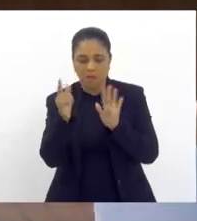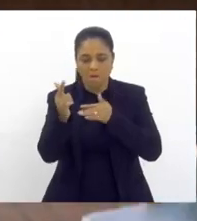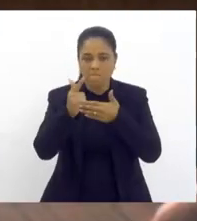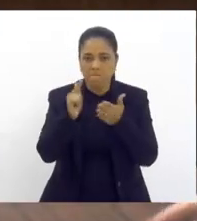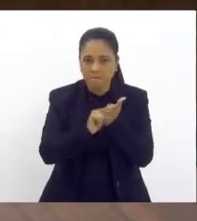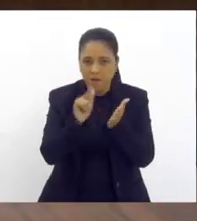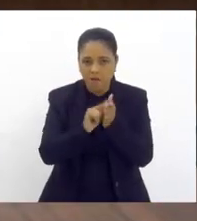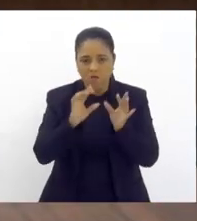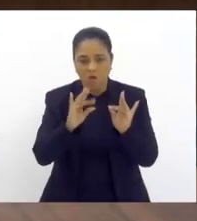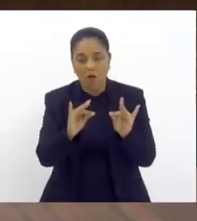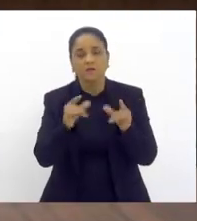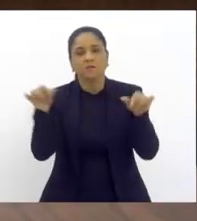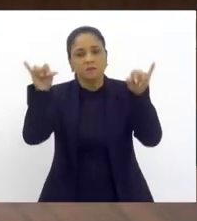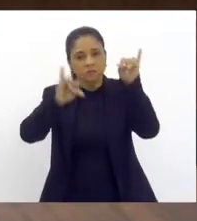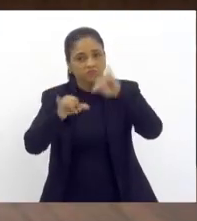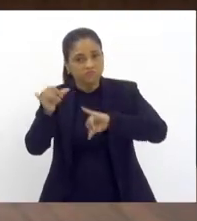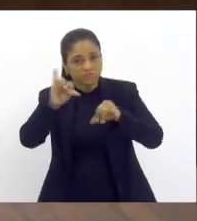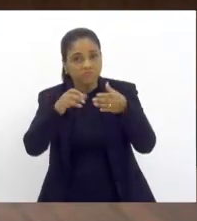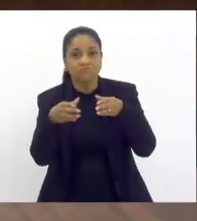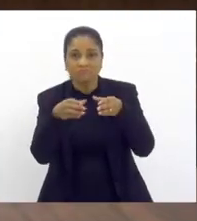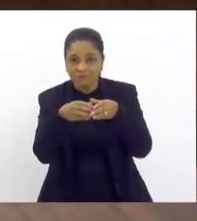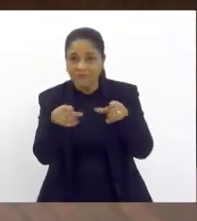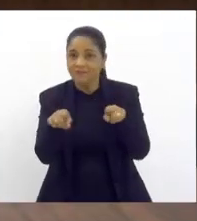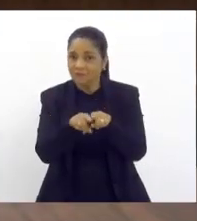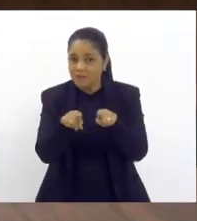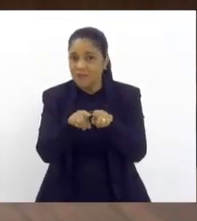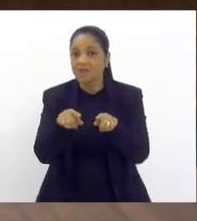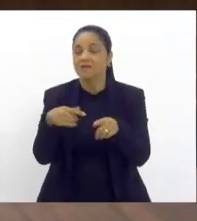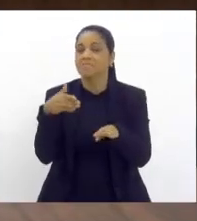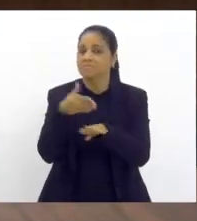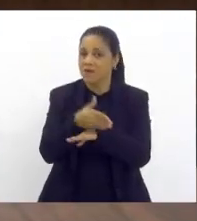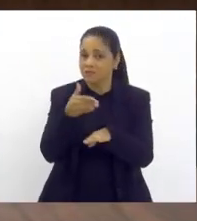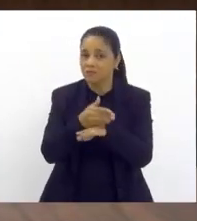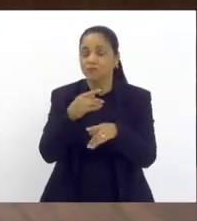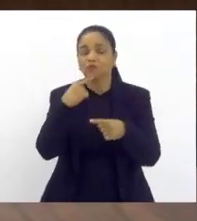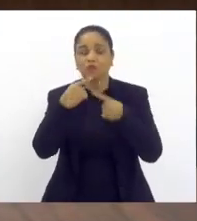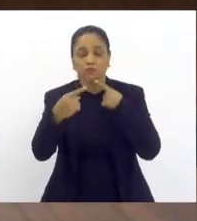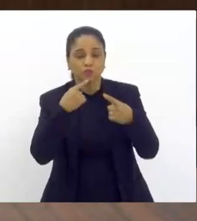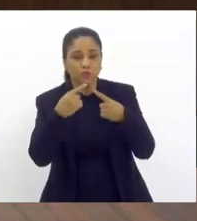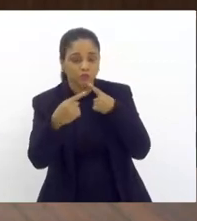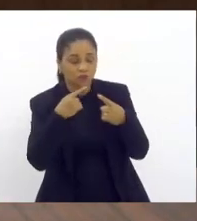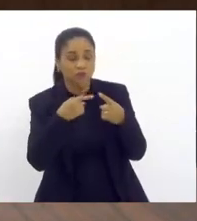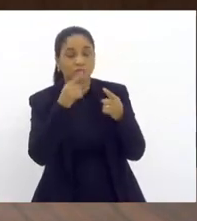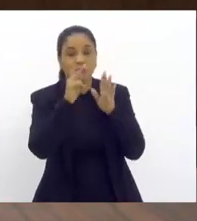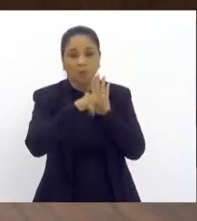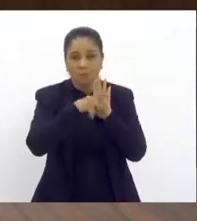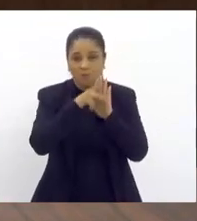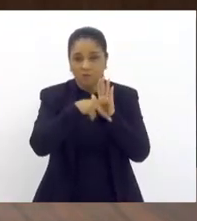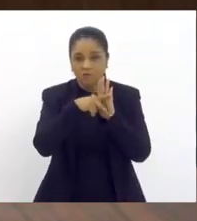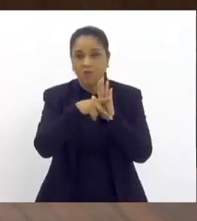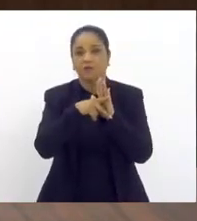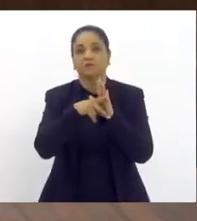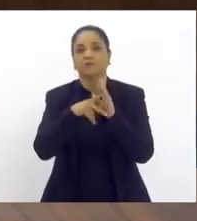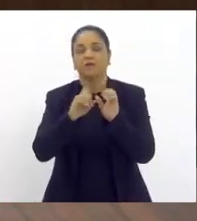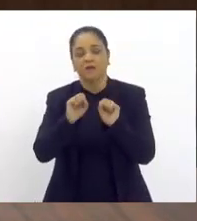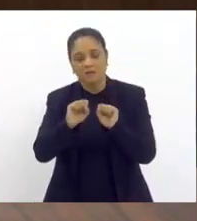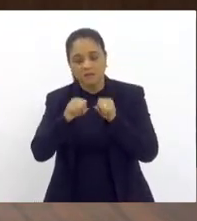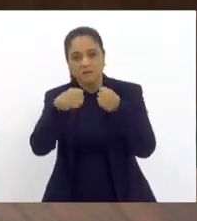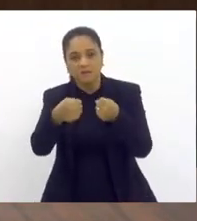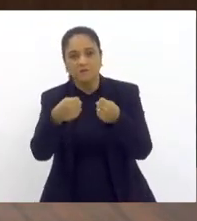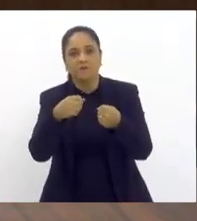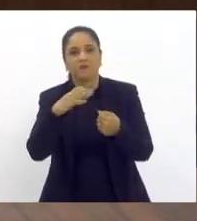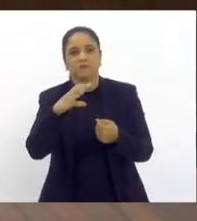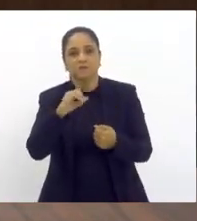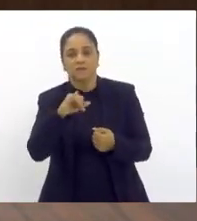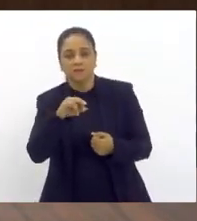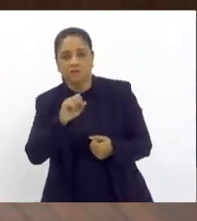Química, que também esteve presente e participou da discussão desse projeto com a sociedade civil, teve também a Defensoria Pública.